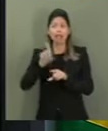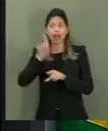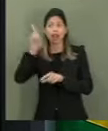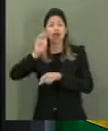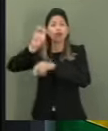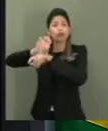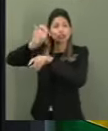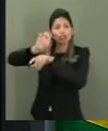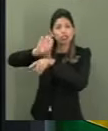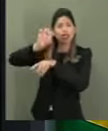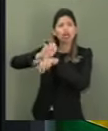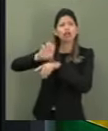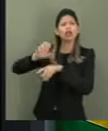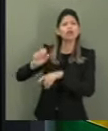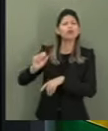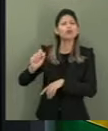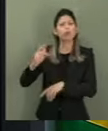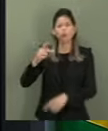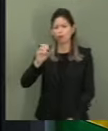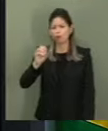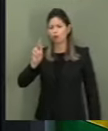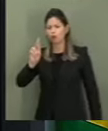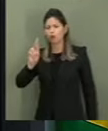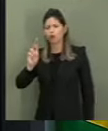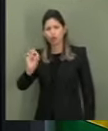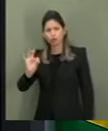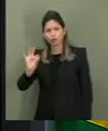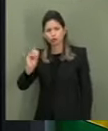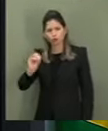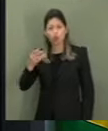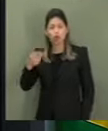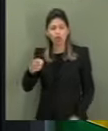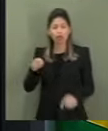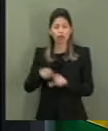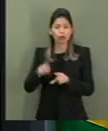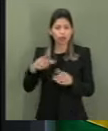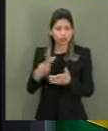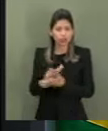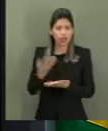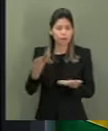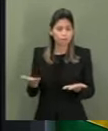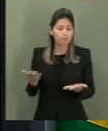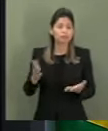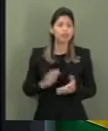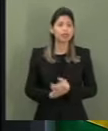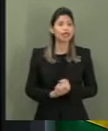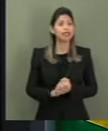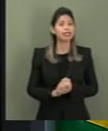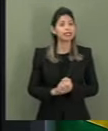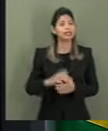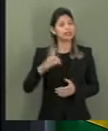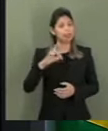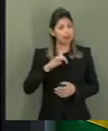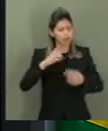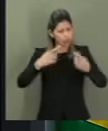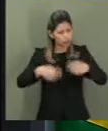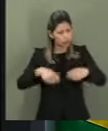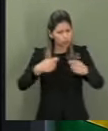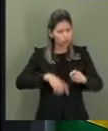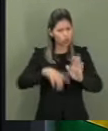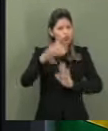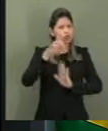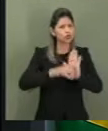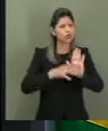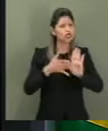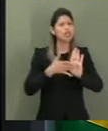no supermercado, fazer compra e ser vivo. Direito a ser tratado como ser humano numa abordagem policial. O